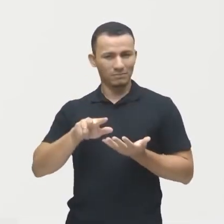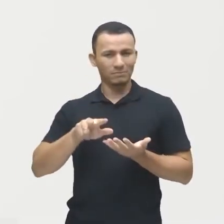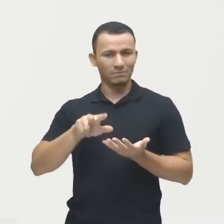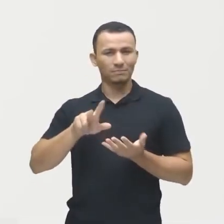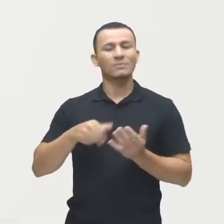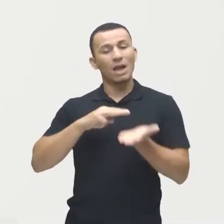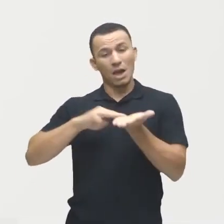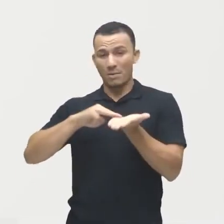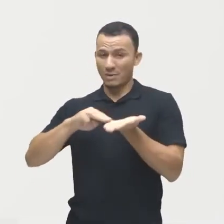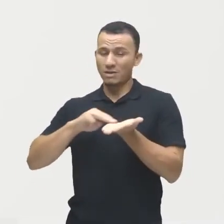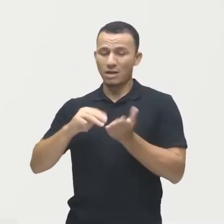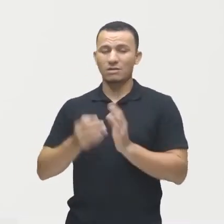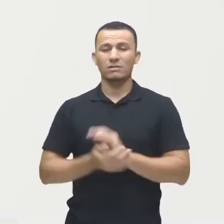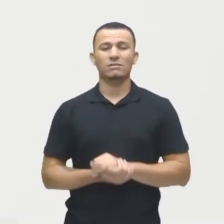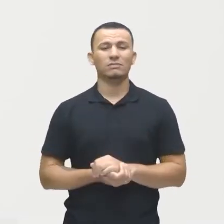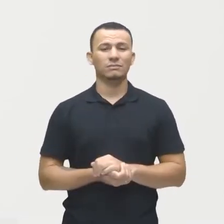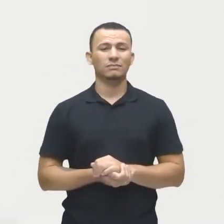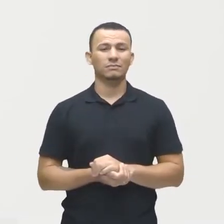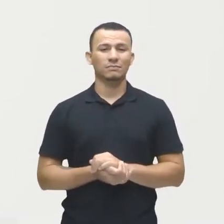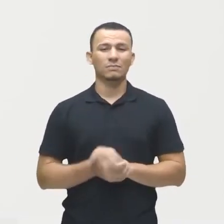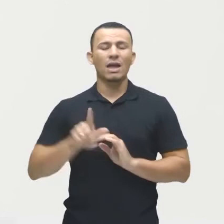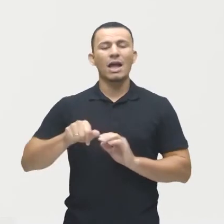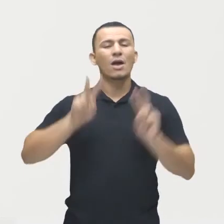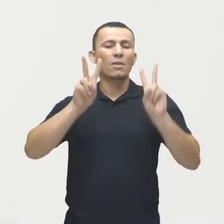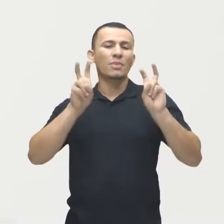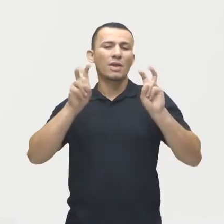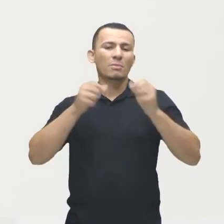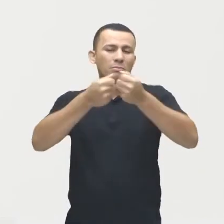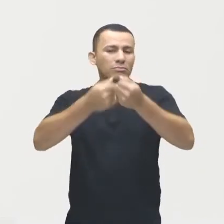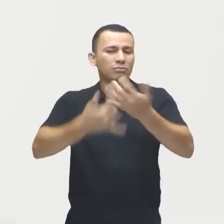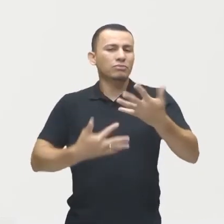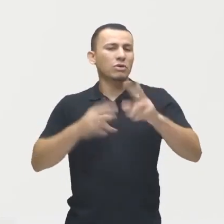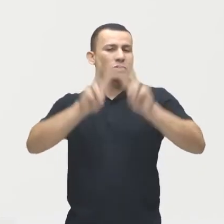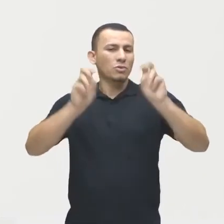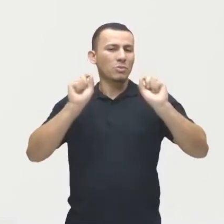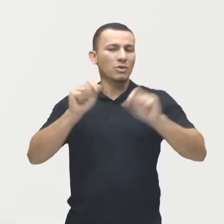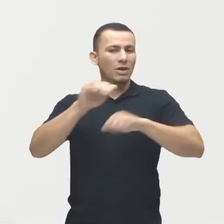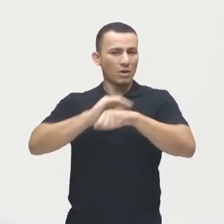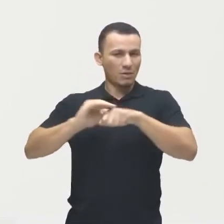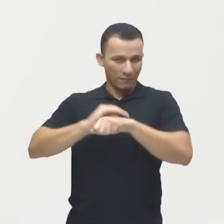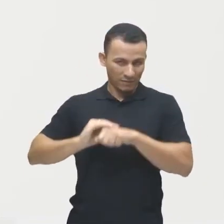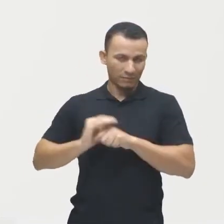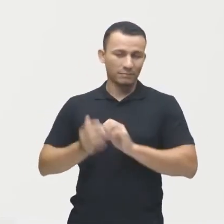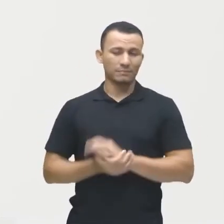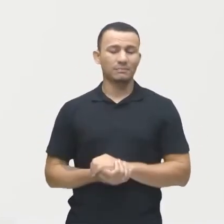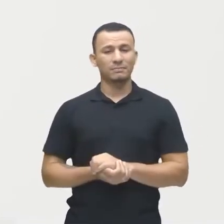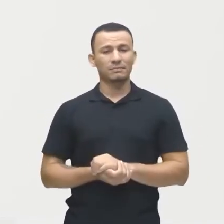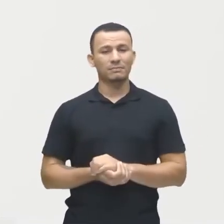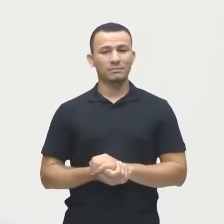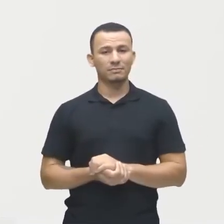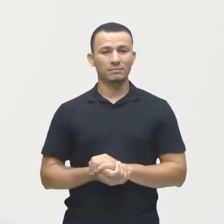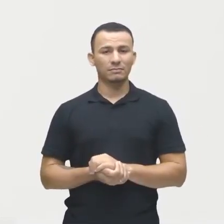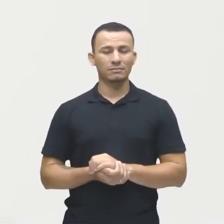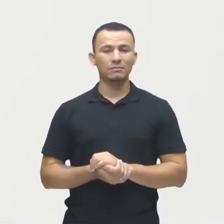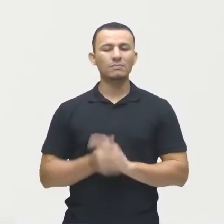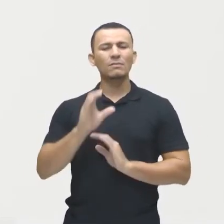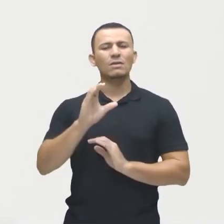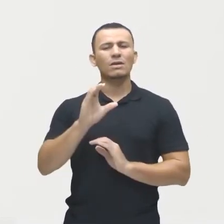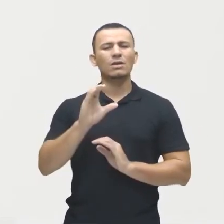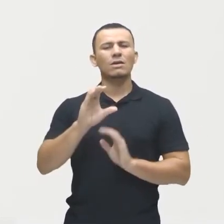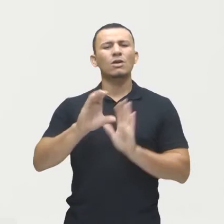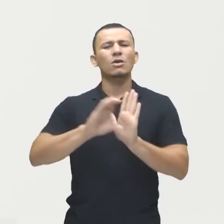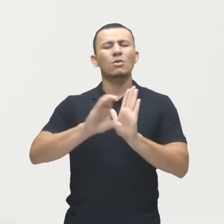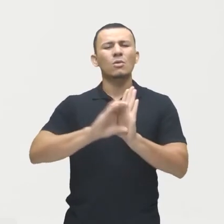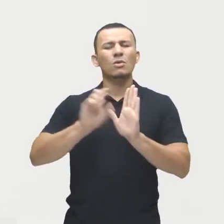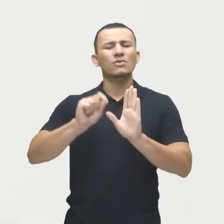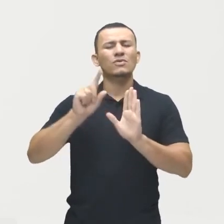mensagens. Ou seja, os assuntos e informações abordadas pela revista. Qual é o código? A mídia impressa. Lá